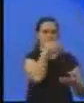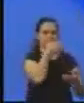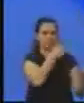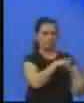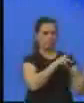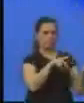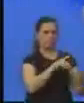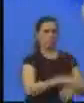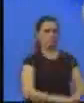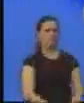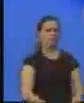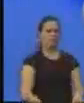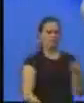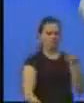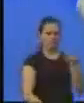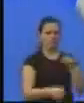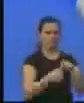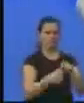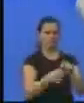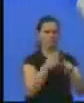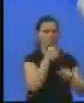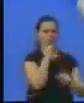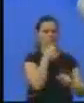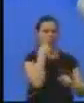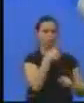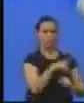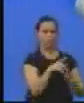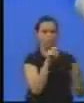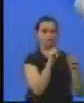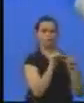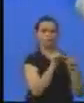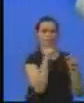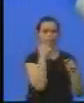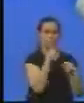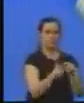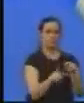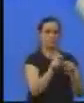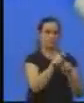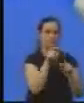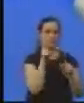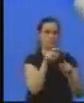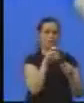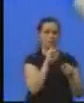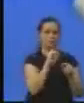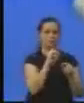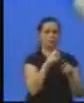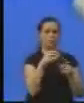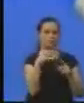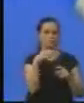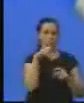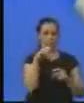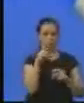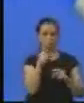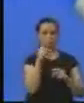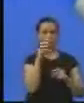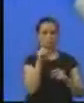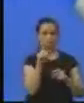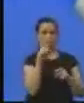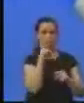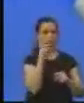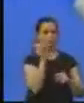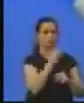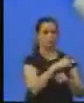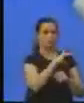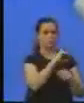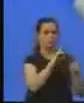para você. Pegue esse mesmo exemplo e refaça colocando x0 igual a 60. Vai ter um novo ΔX,